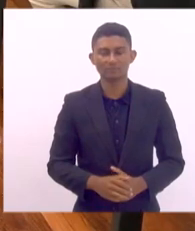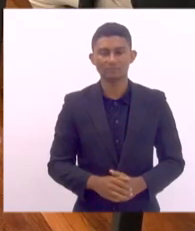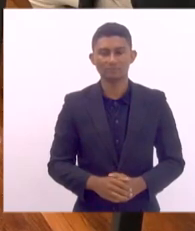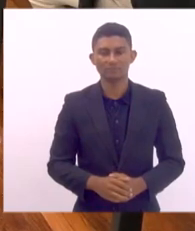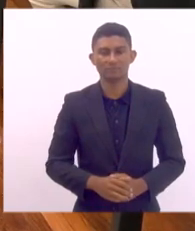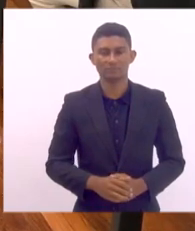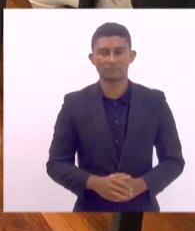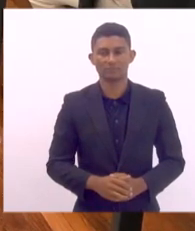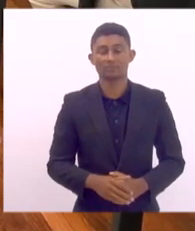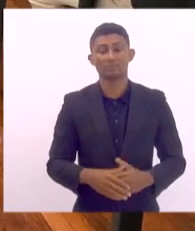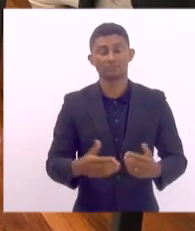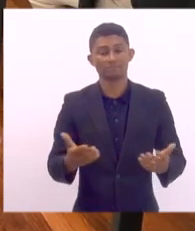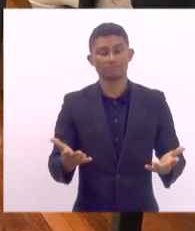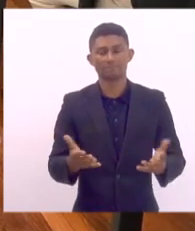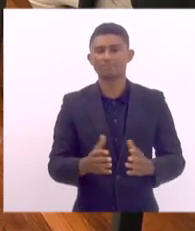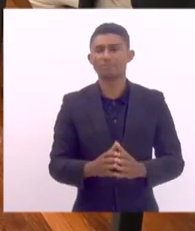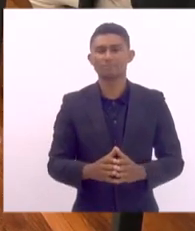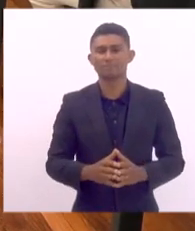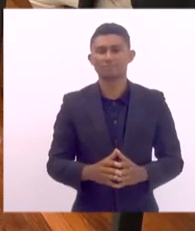É, pegou logo a...